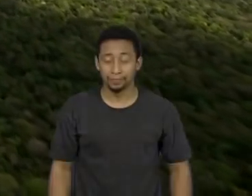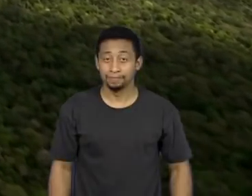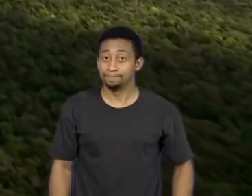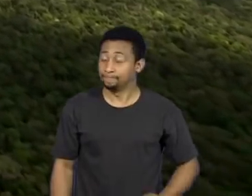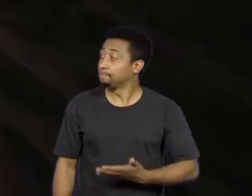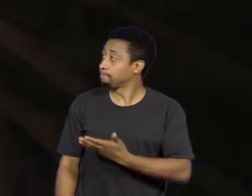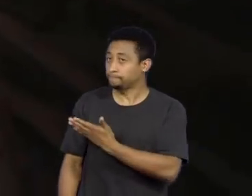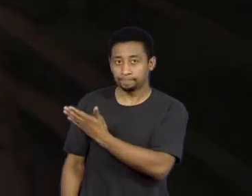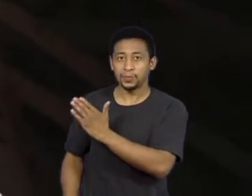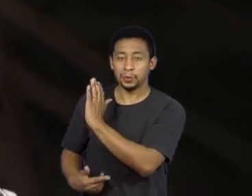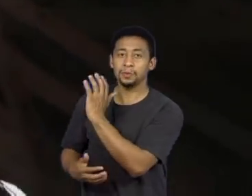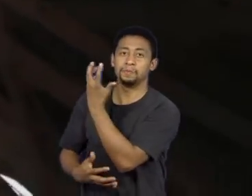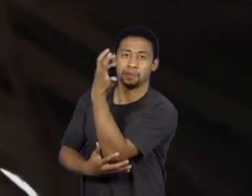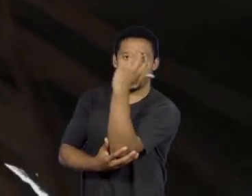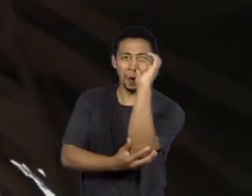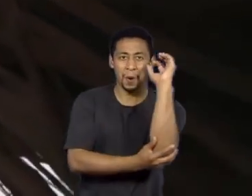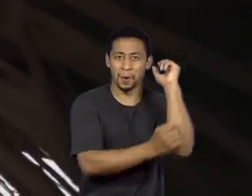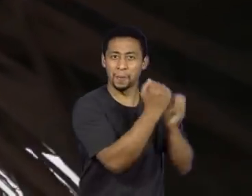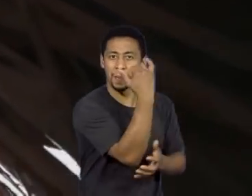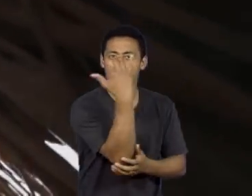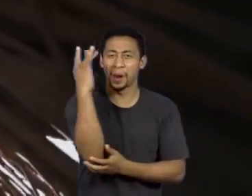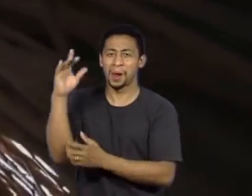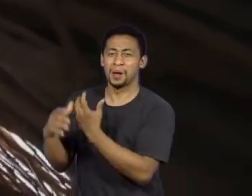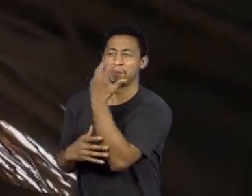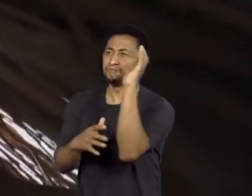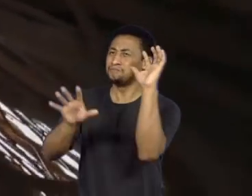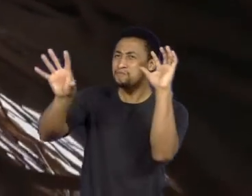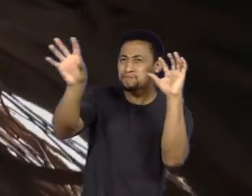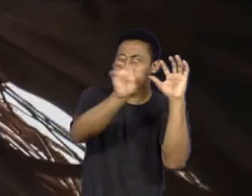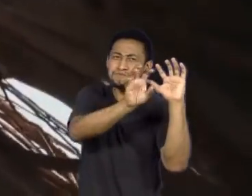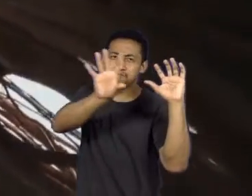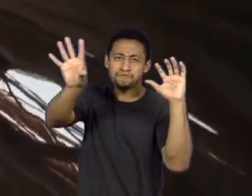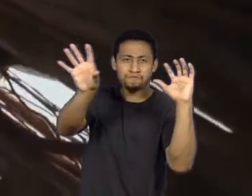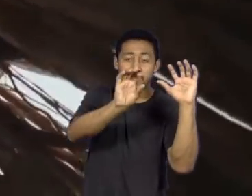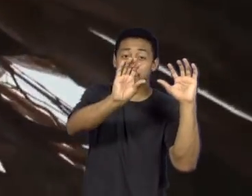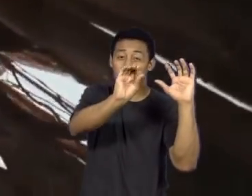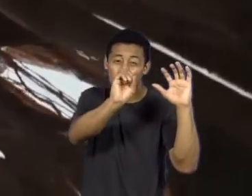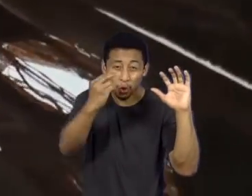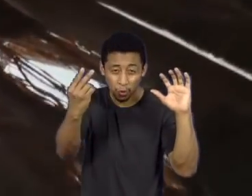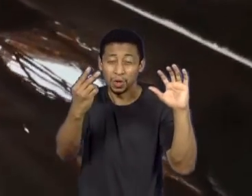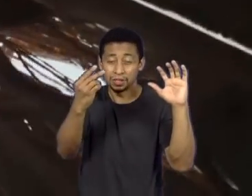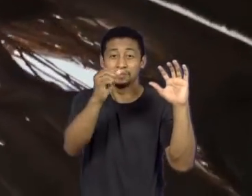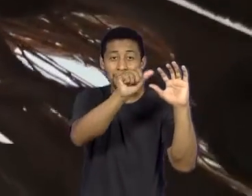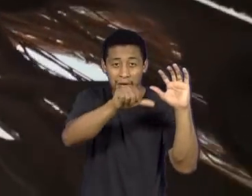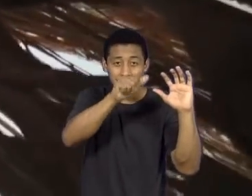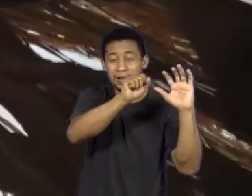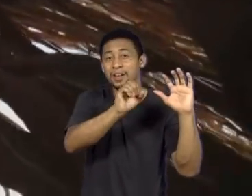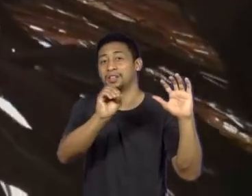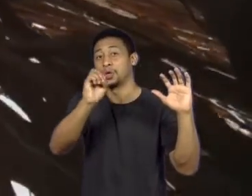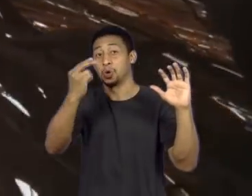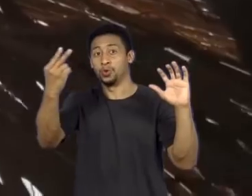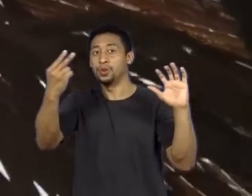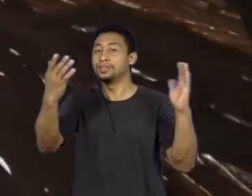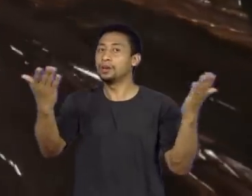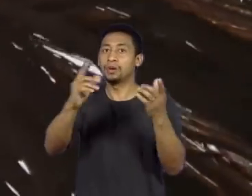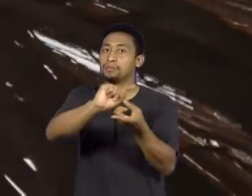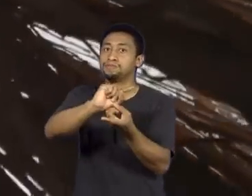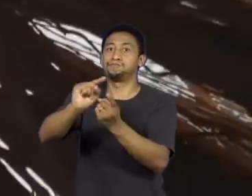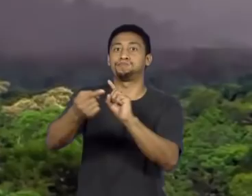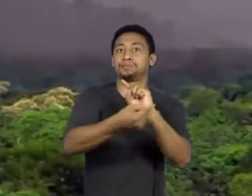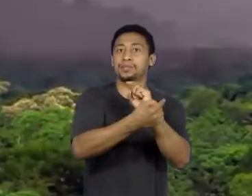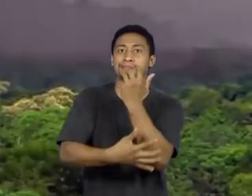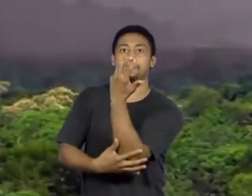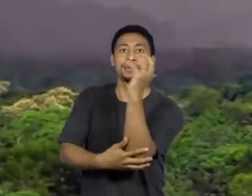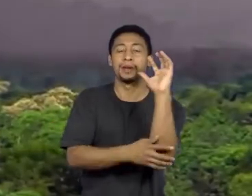De sumidouro a fonte de gás carbônico na atmosfera, a maior floresta tropical da Terra inverte seu papel, o